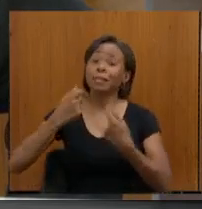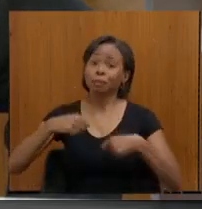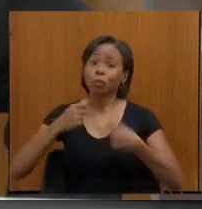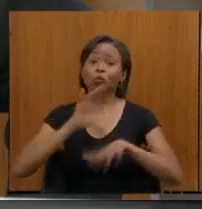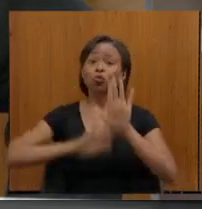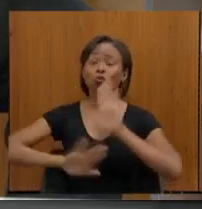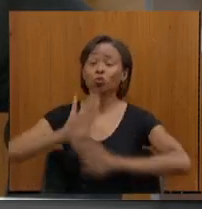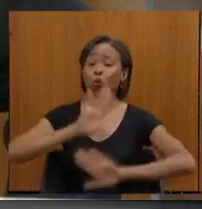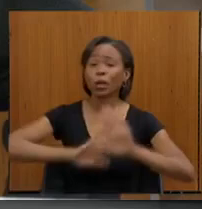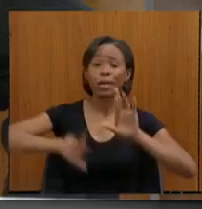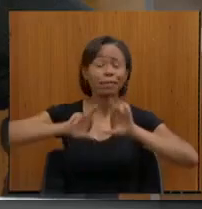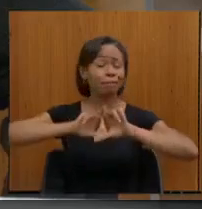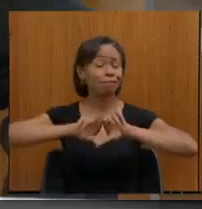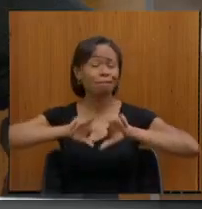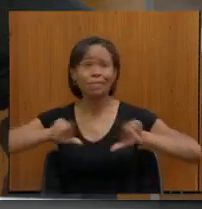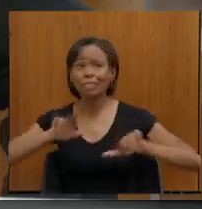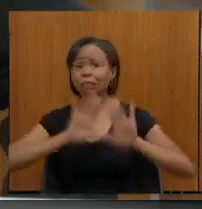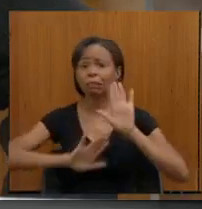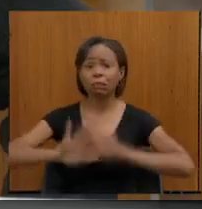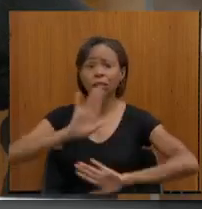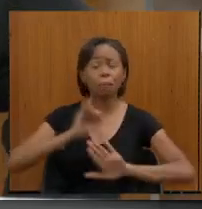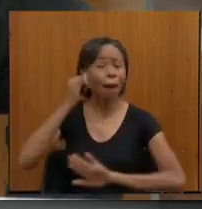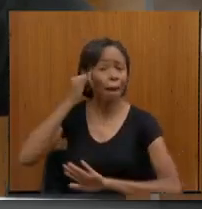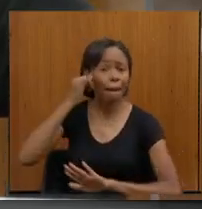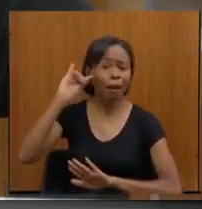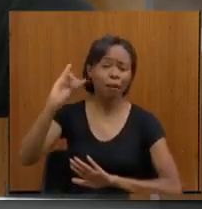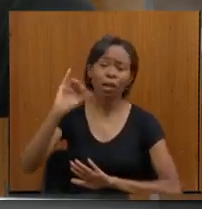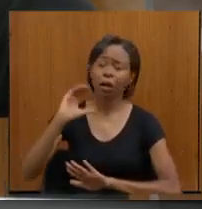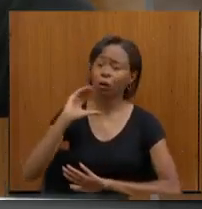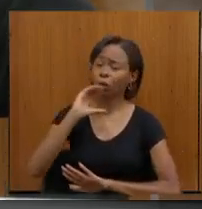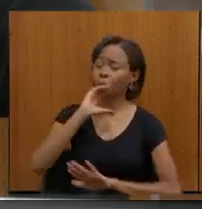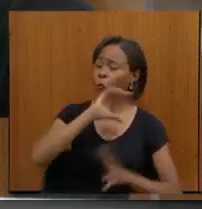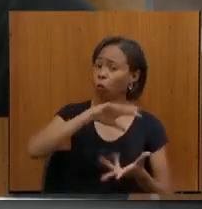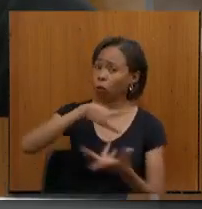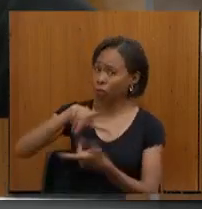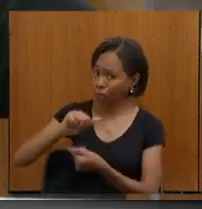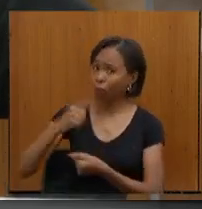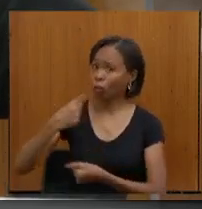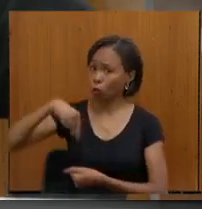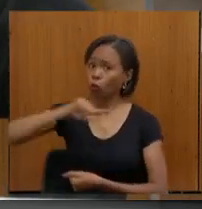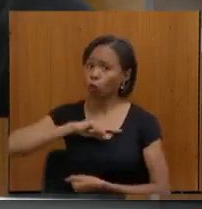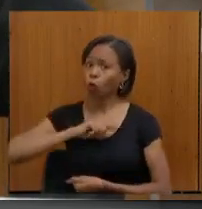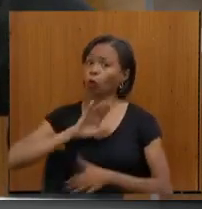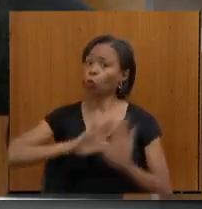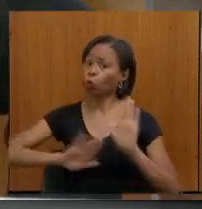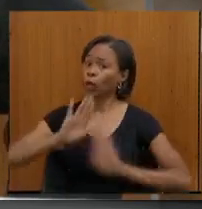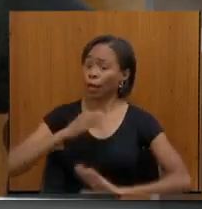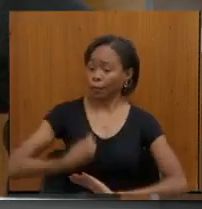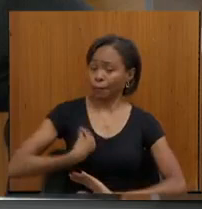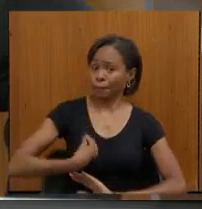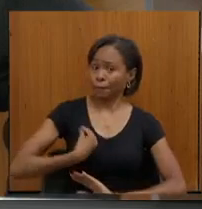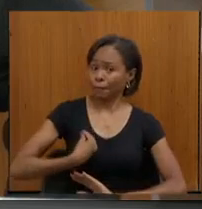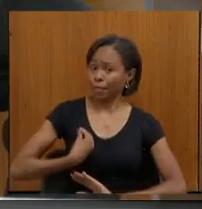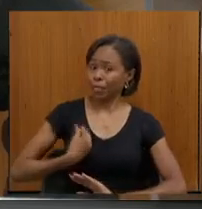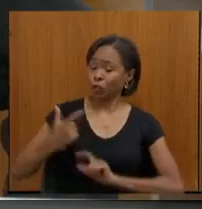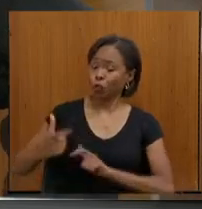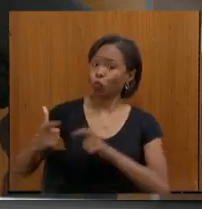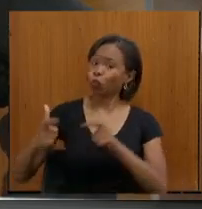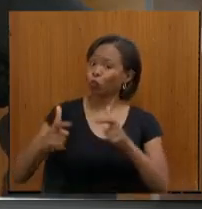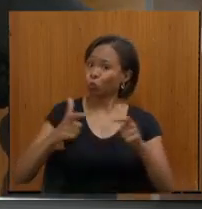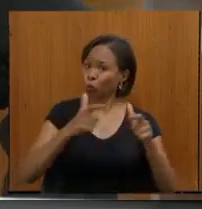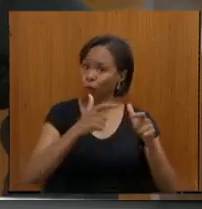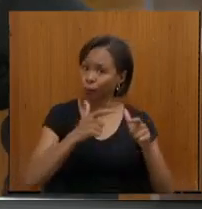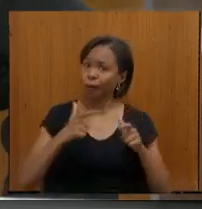que o aquecimento em larga escala a ponto de nós em viabilizar a vida em algumas regiões da face da terra